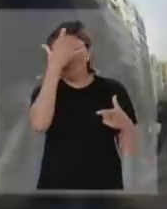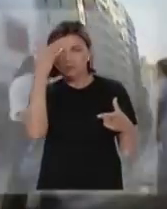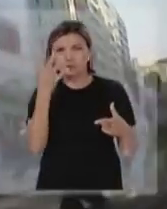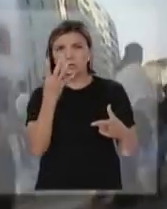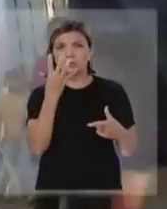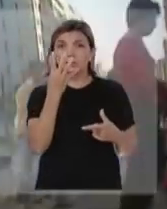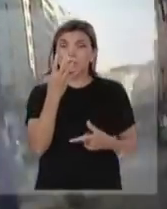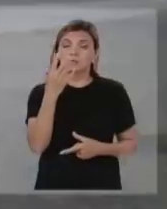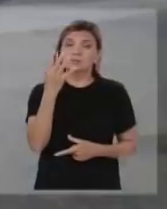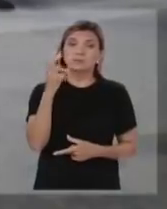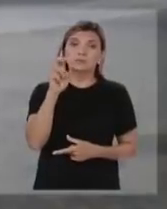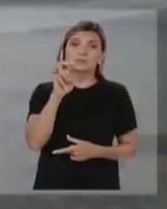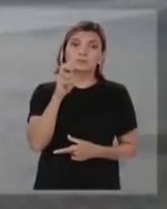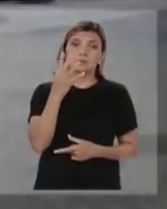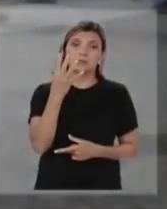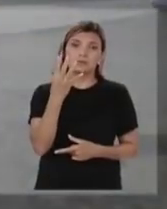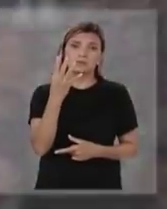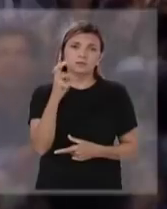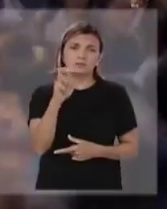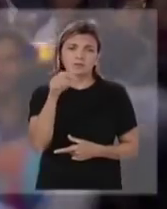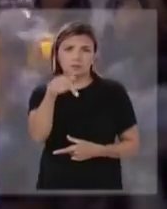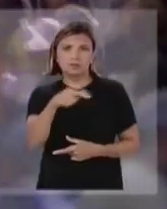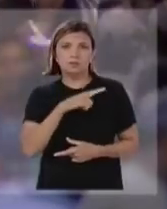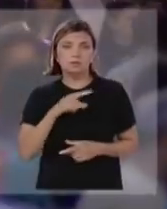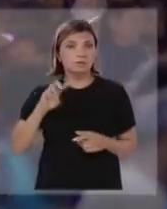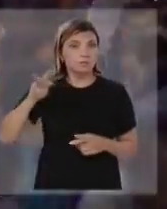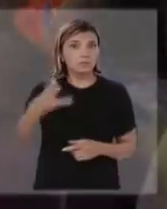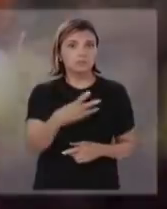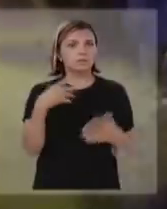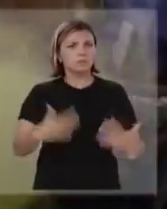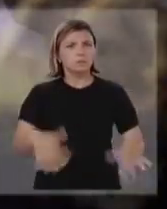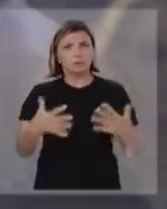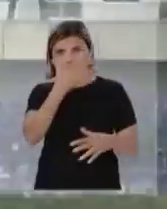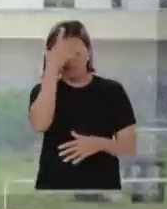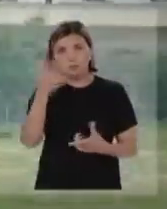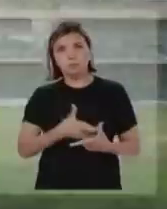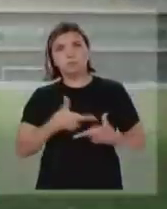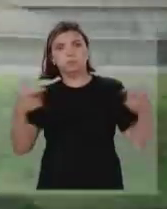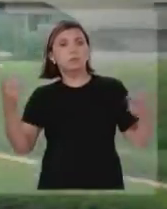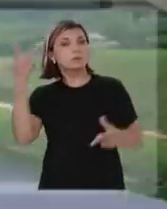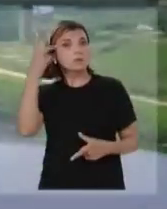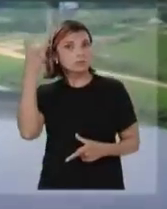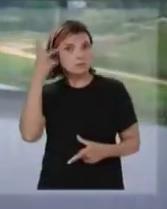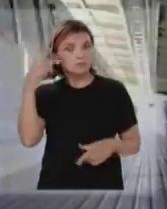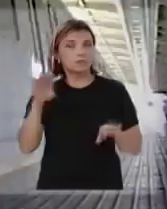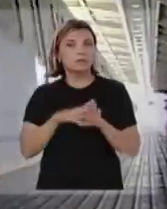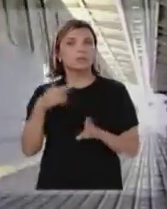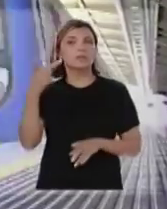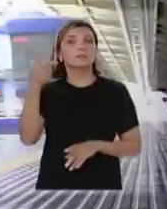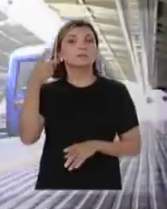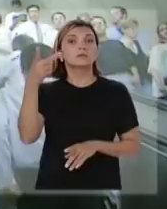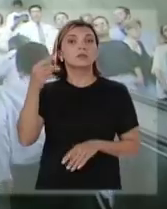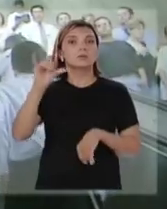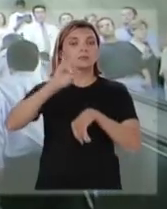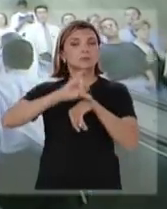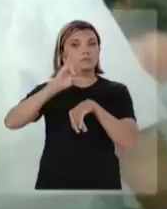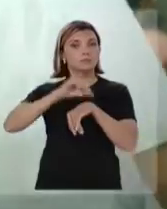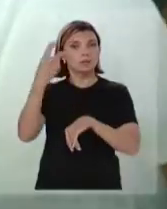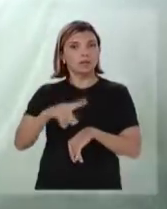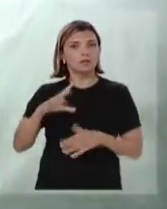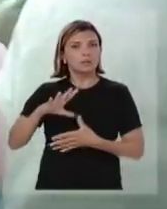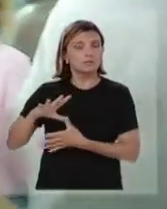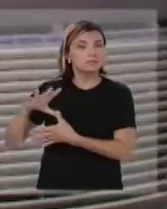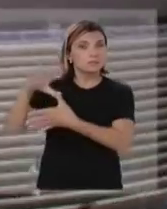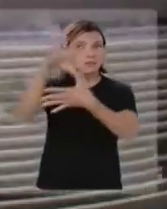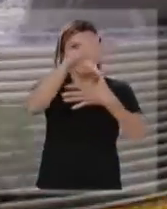Brasil, com cerca de 77 milhões de habitantes. É muita gente! São Paulo é também a segunda maior